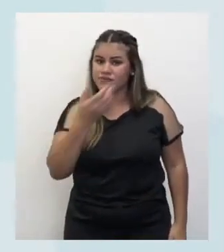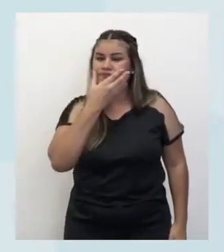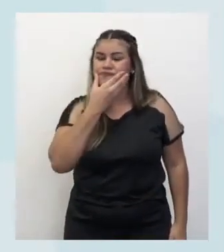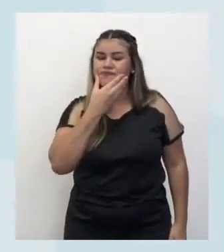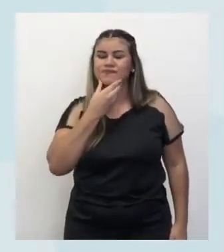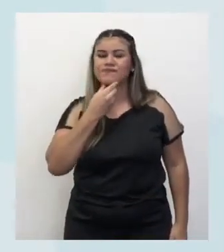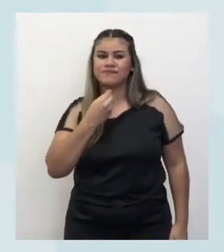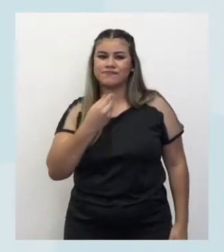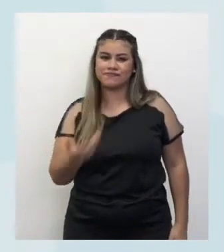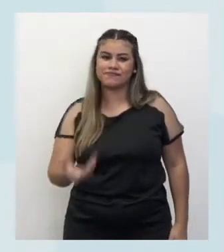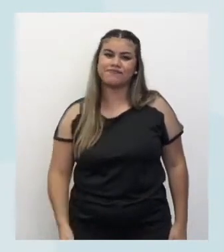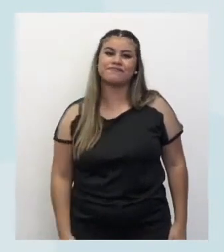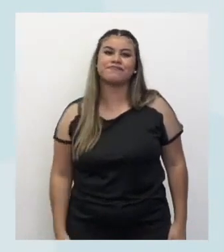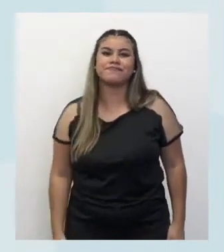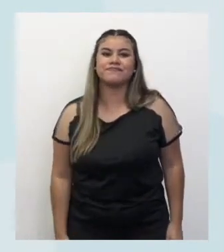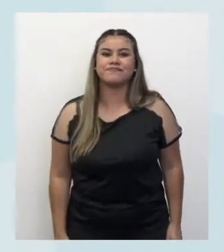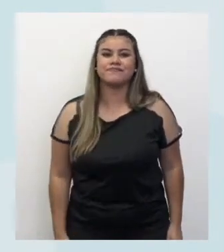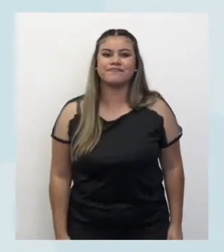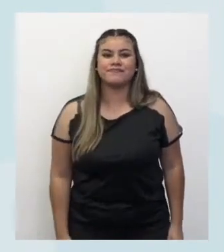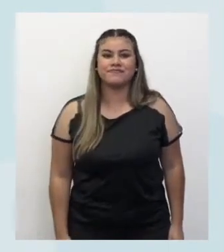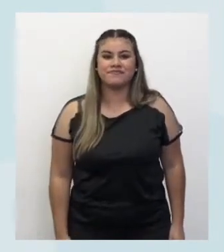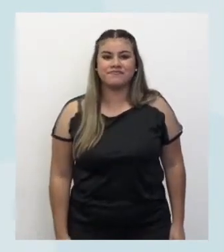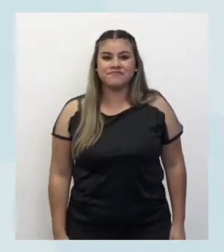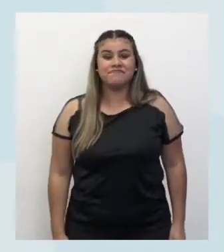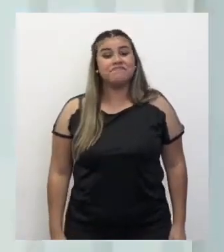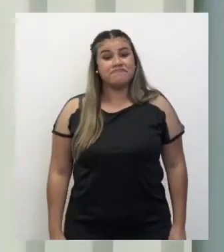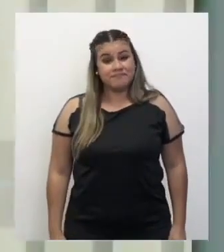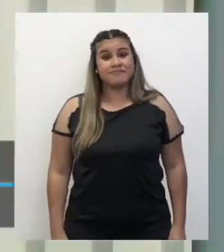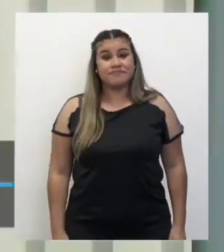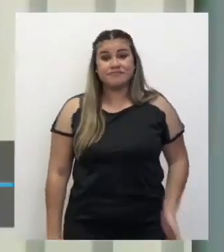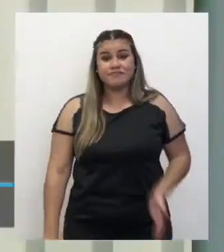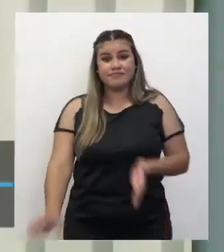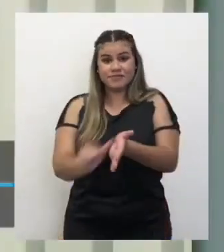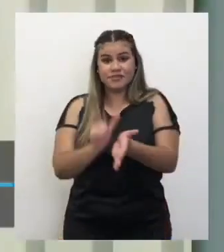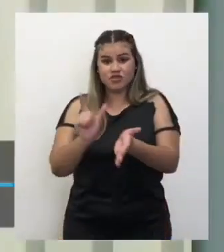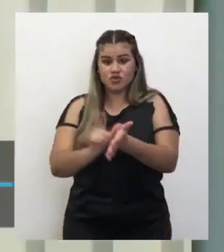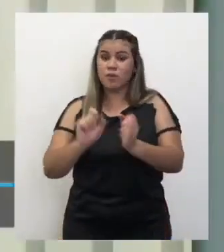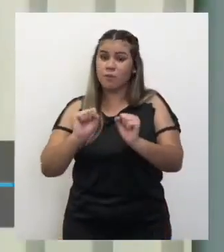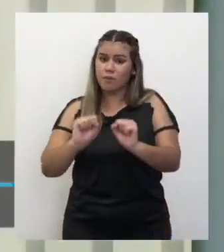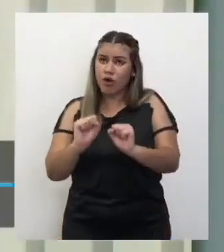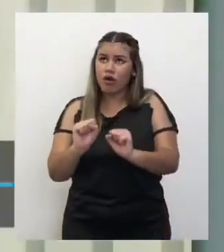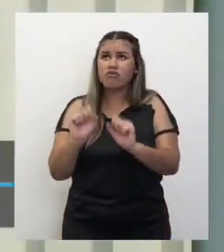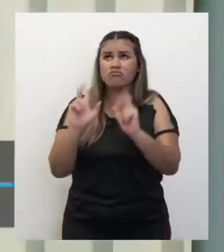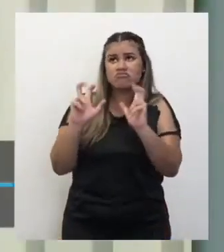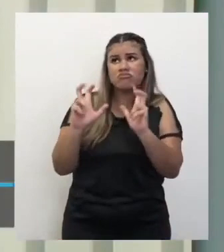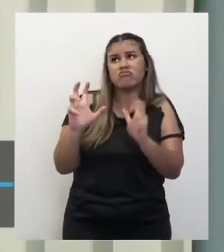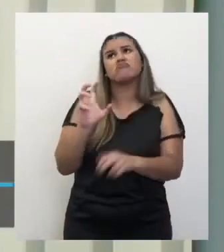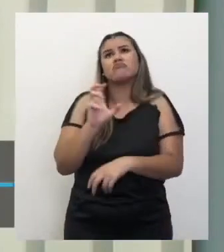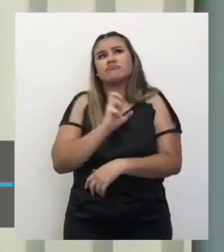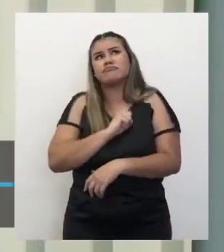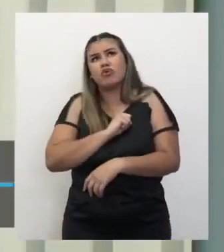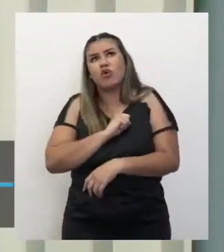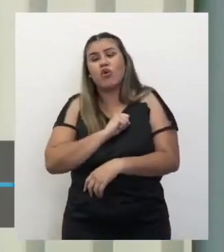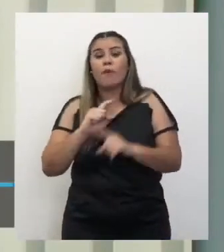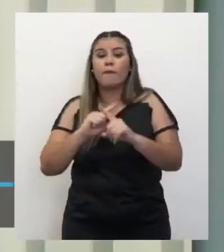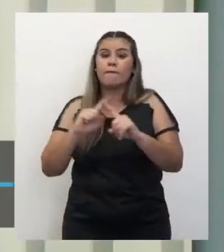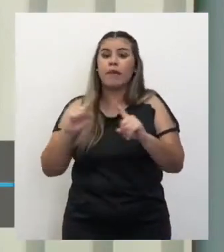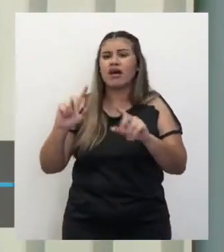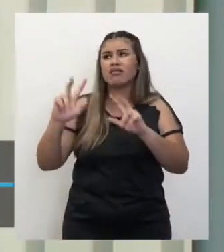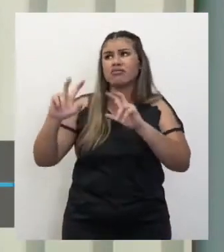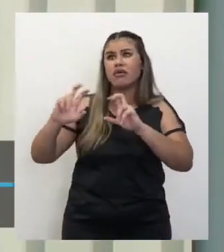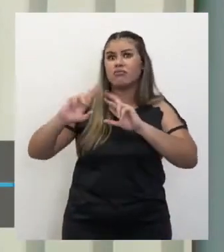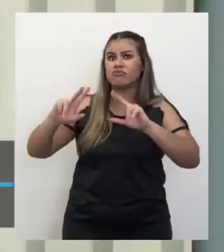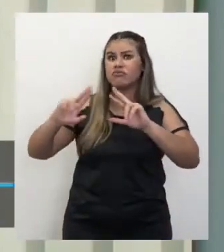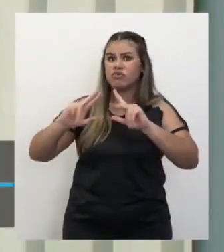homem. Então, é isso. A literatura pode sim falar de amor, mas a literatura pode falar de outras coisas, inclusive de temas